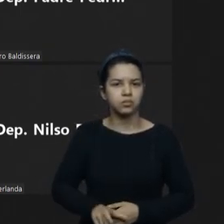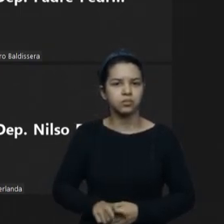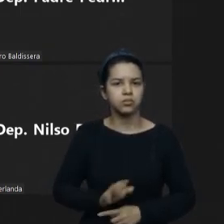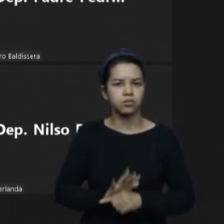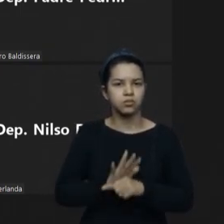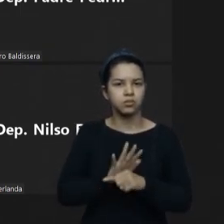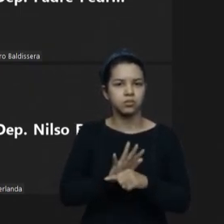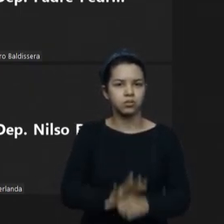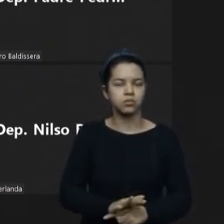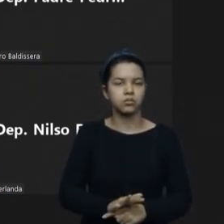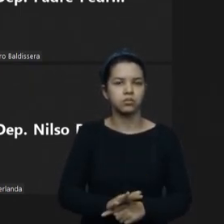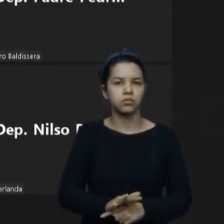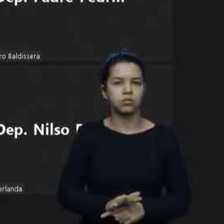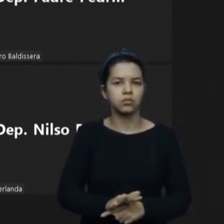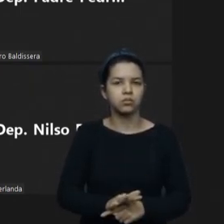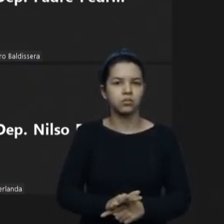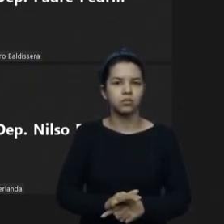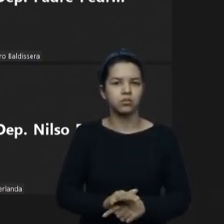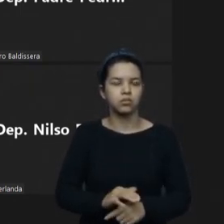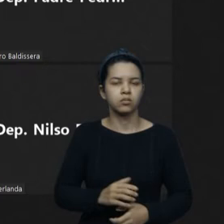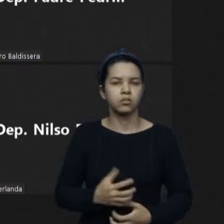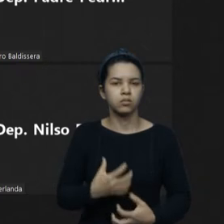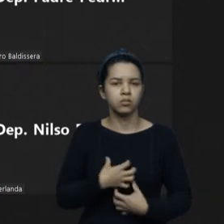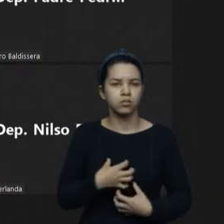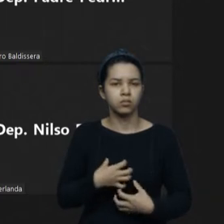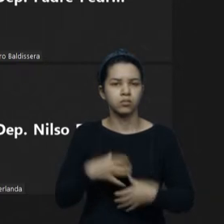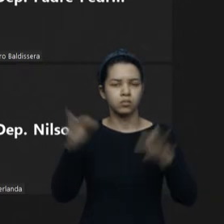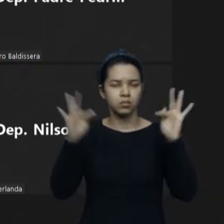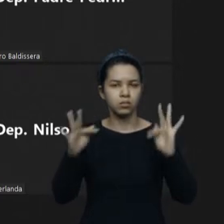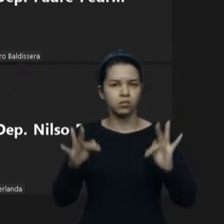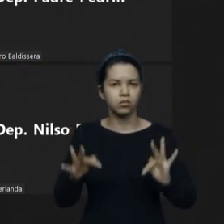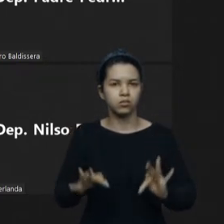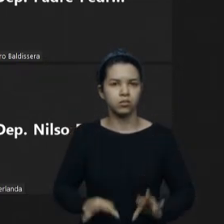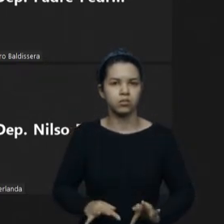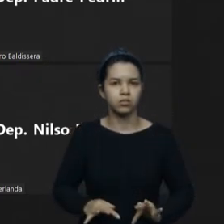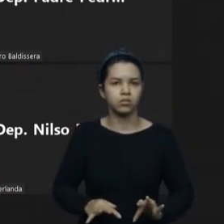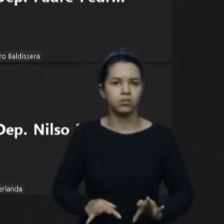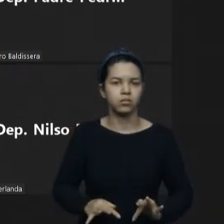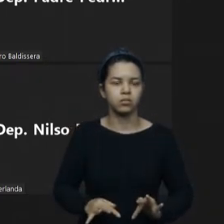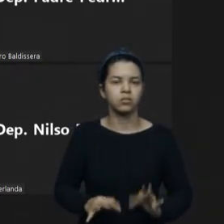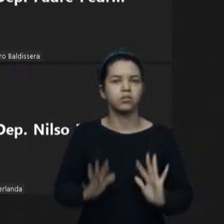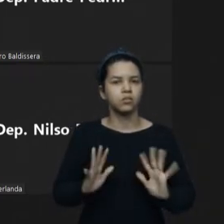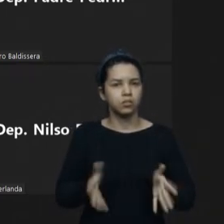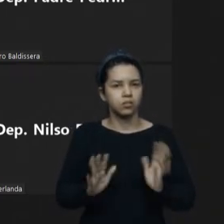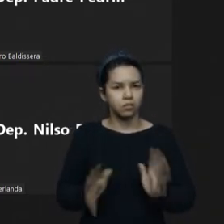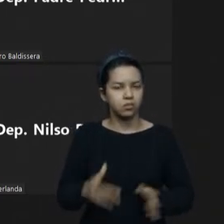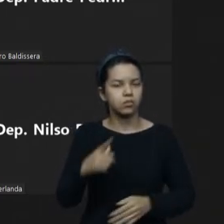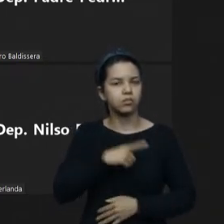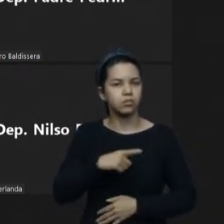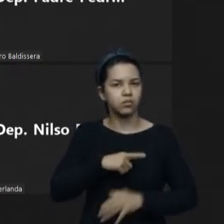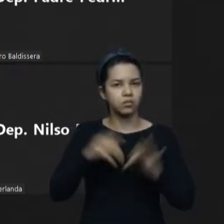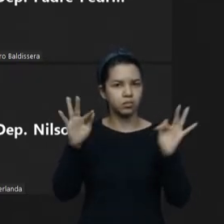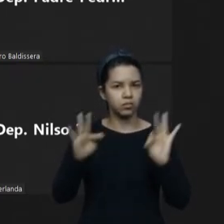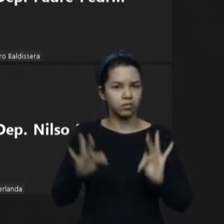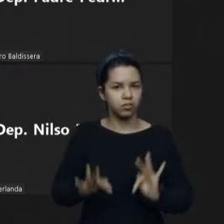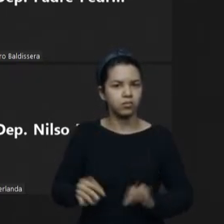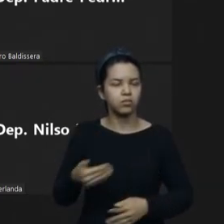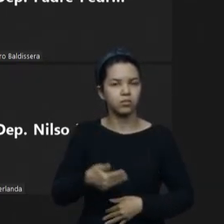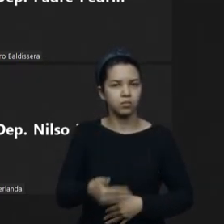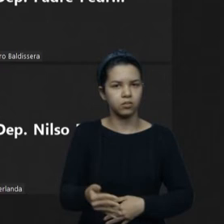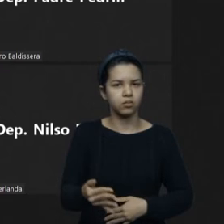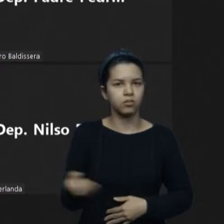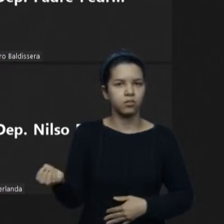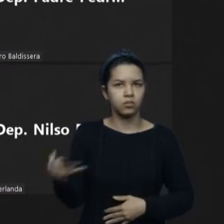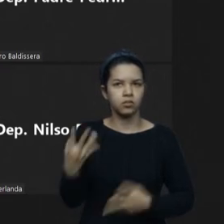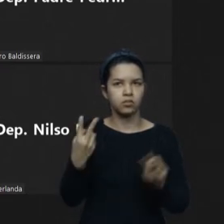trazer uma grande alegria, que, aliás, já trouxe, mas vai trazer um novo olhar sobre